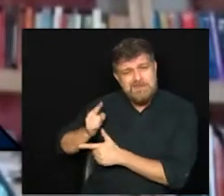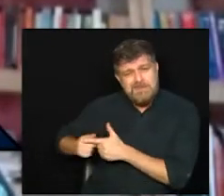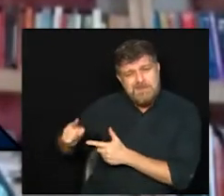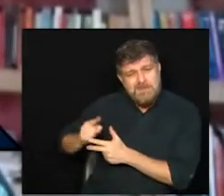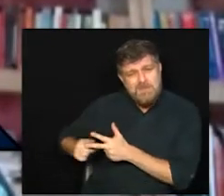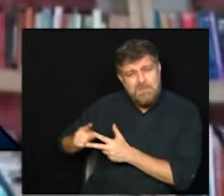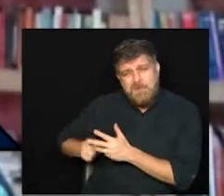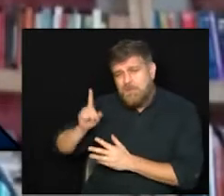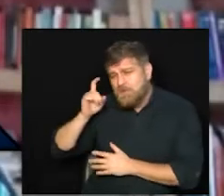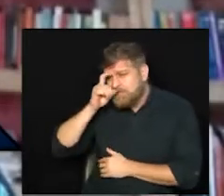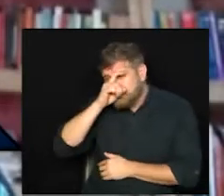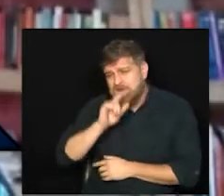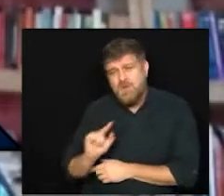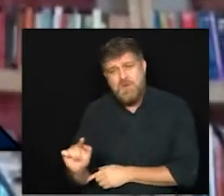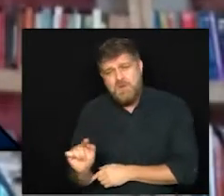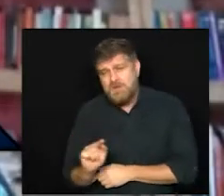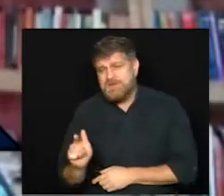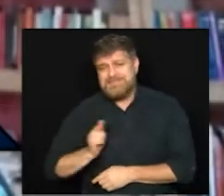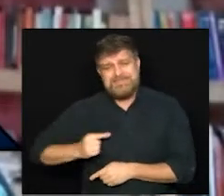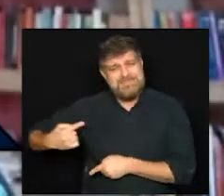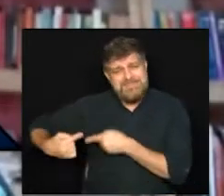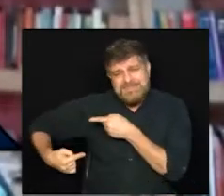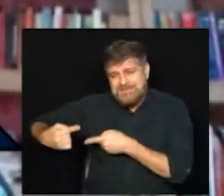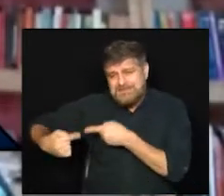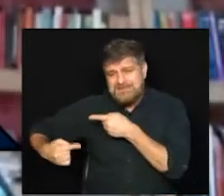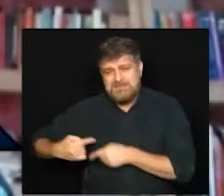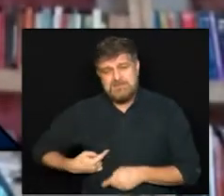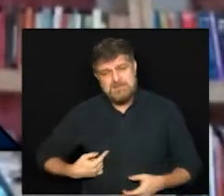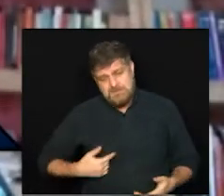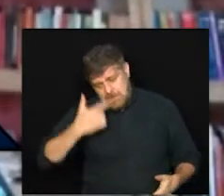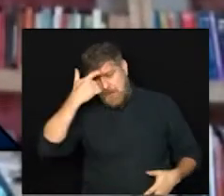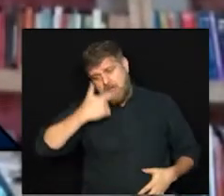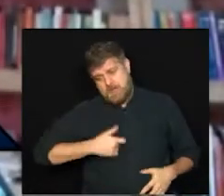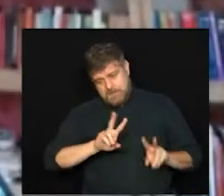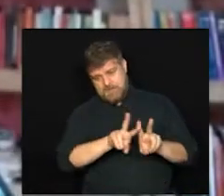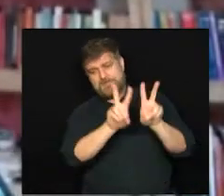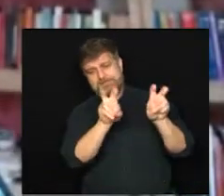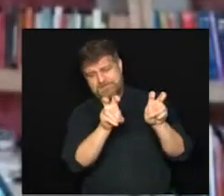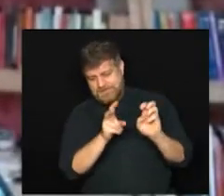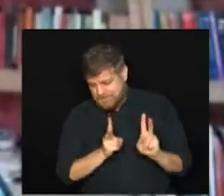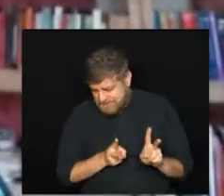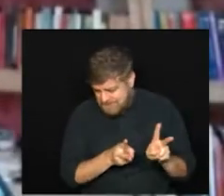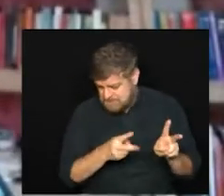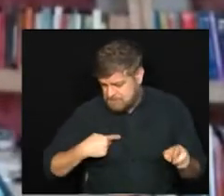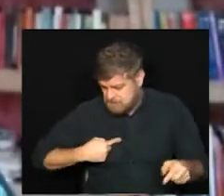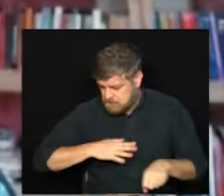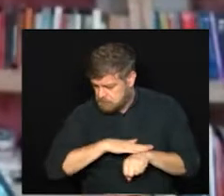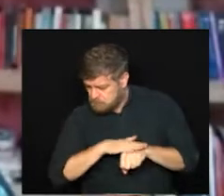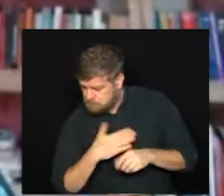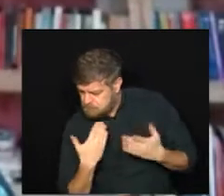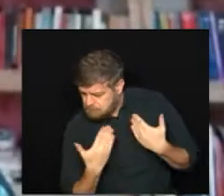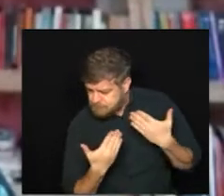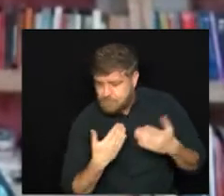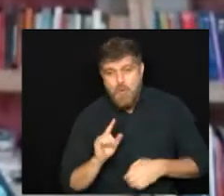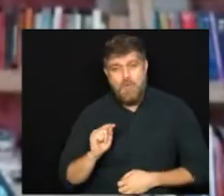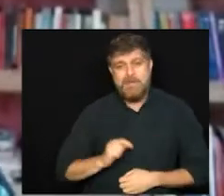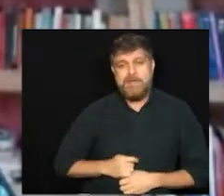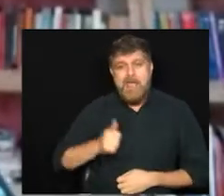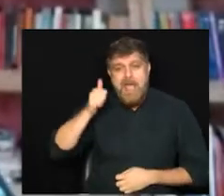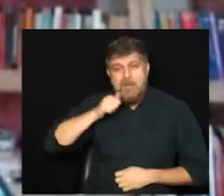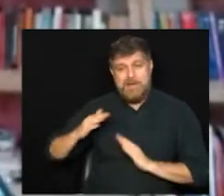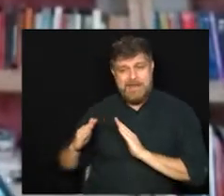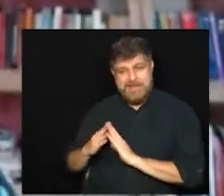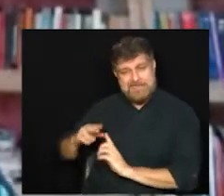muito difícil que é a discussão, e aí eu acho que esse é um tema sempre presente nas nossas discussões, que é a violência